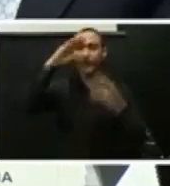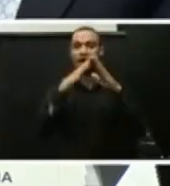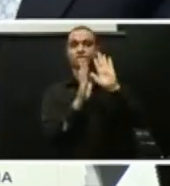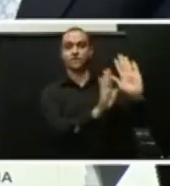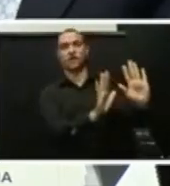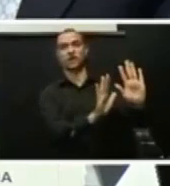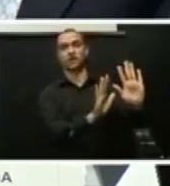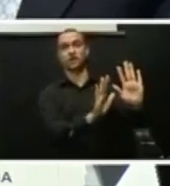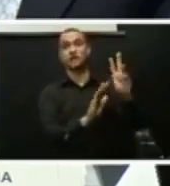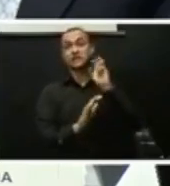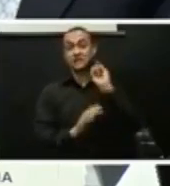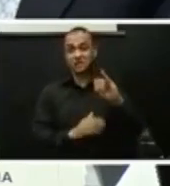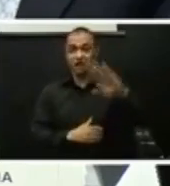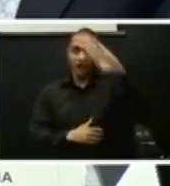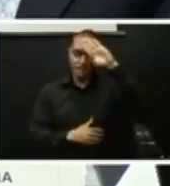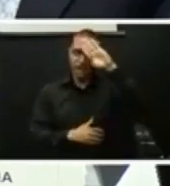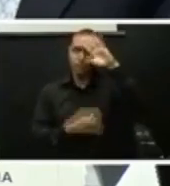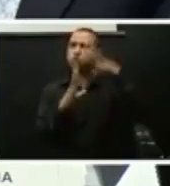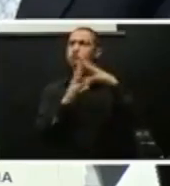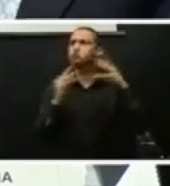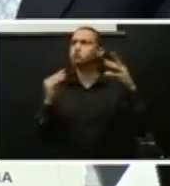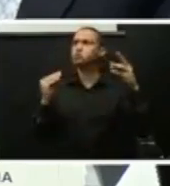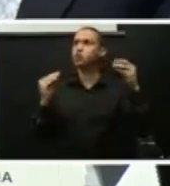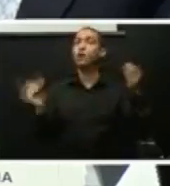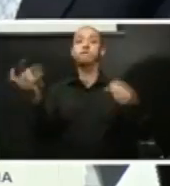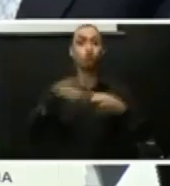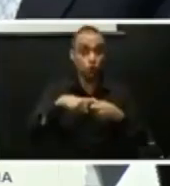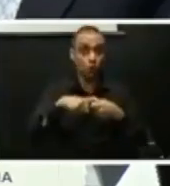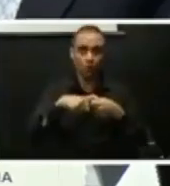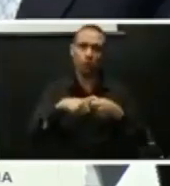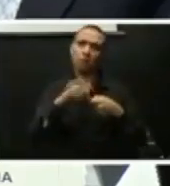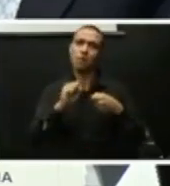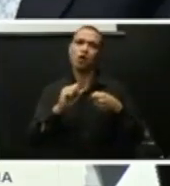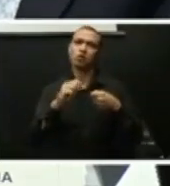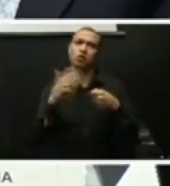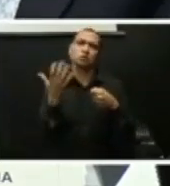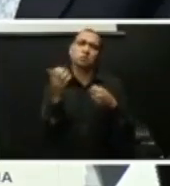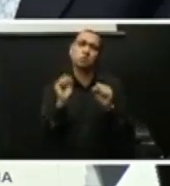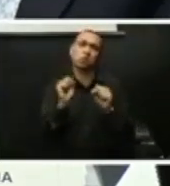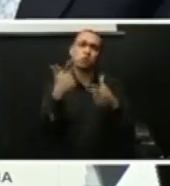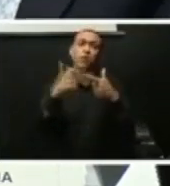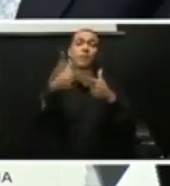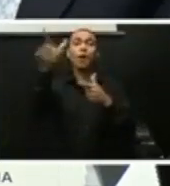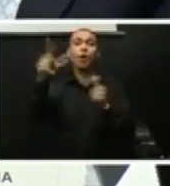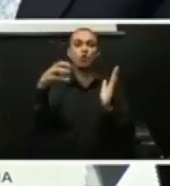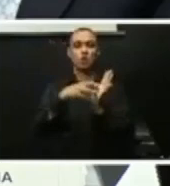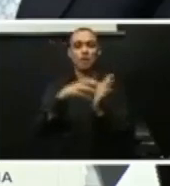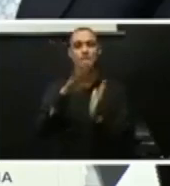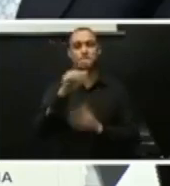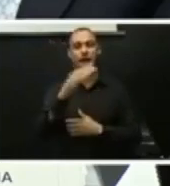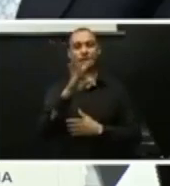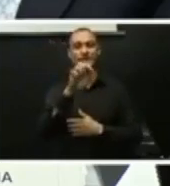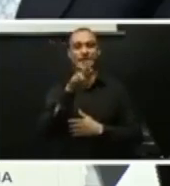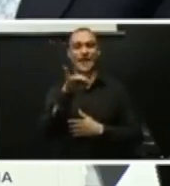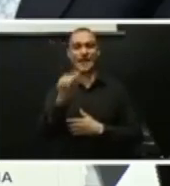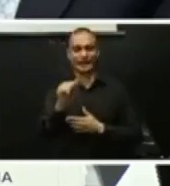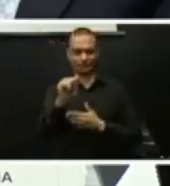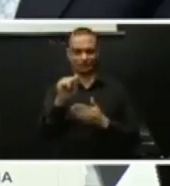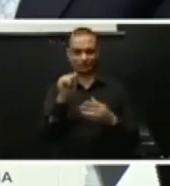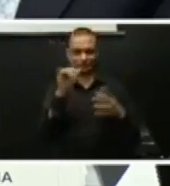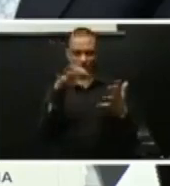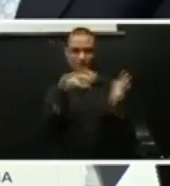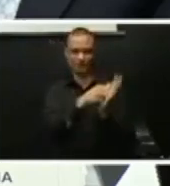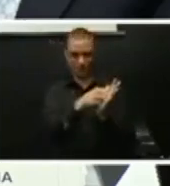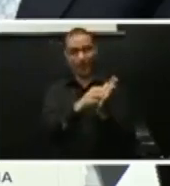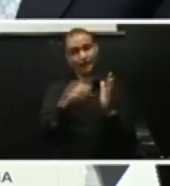sua febre fui voltou sinal eventual de uma complicação bacteriana procura o